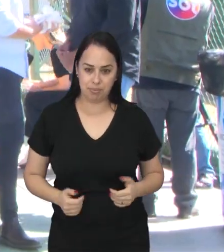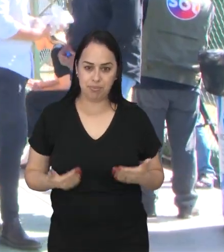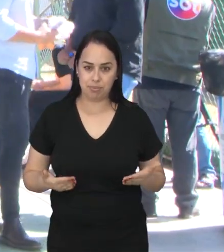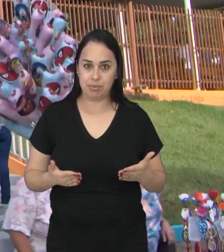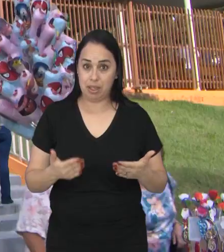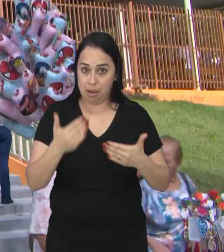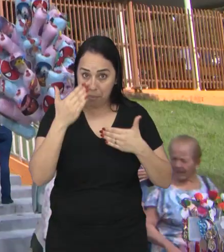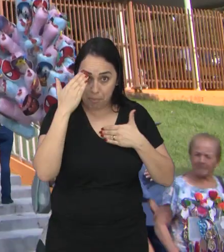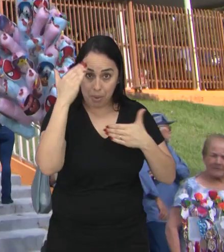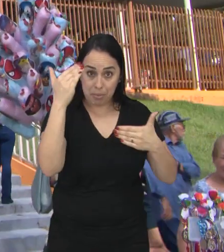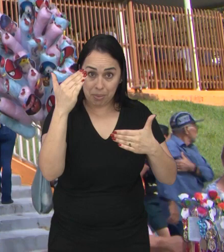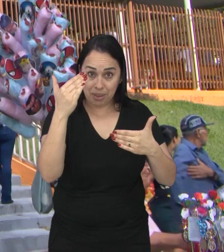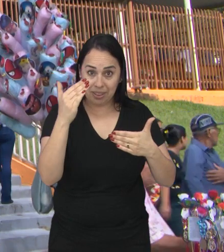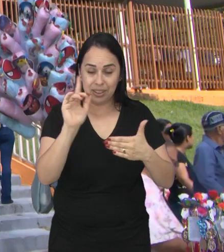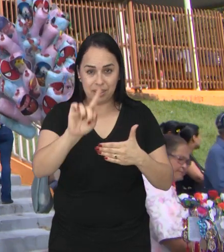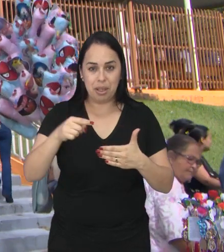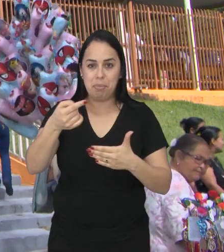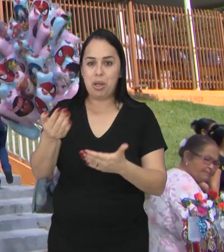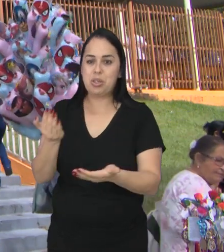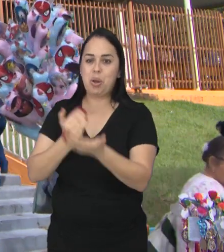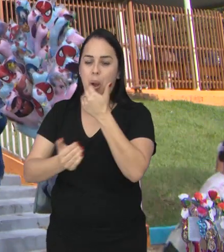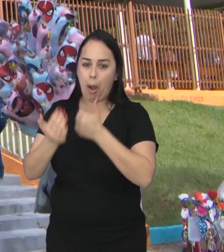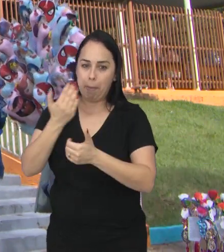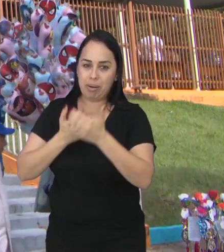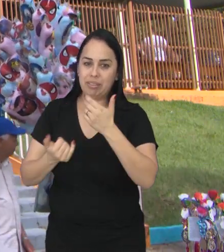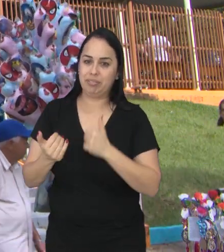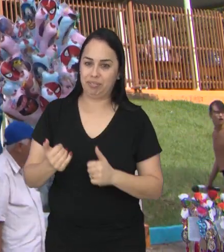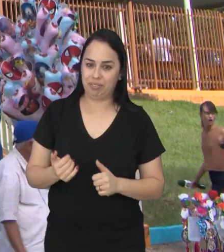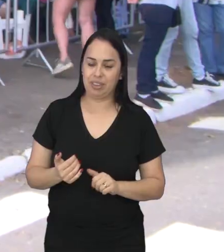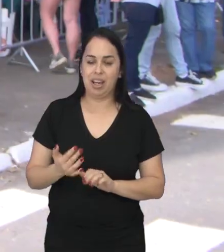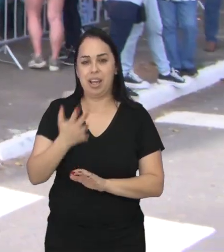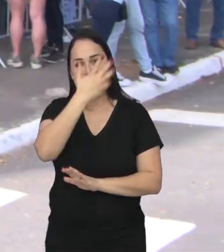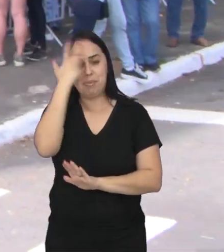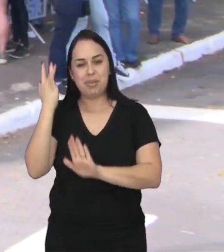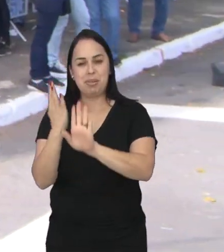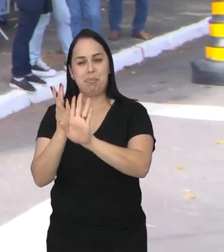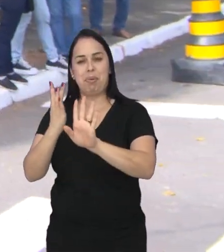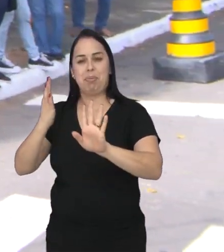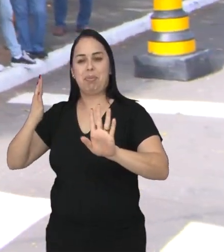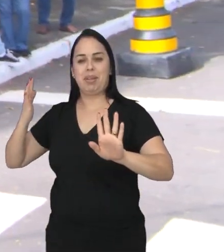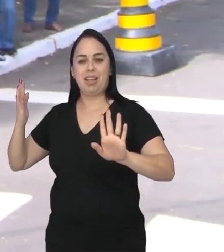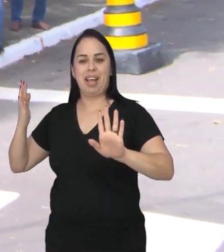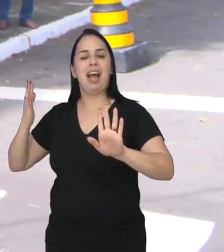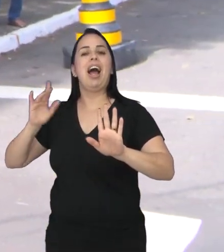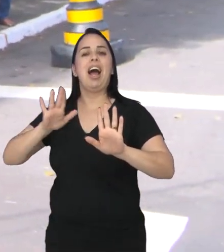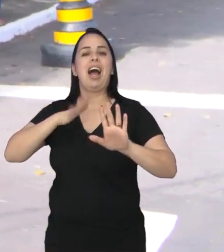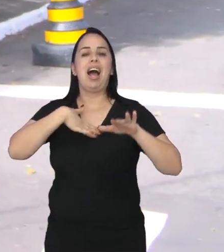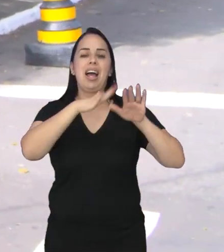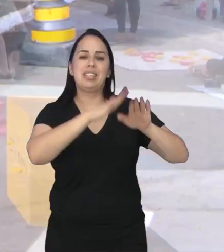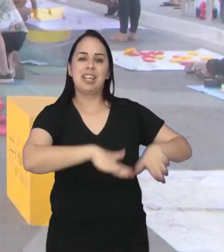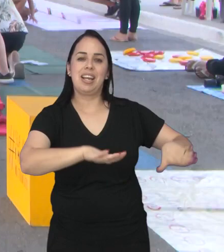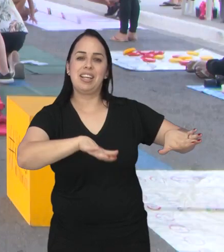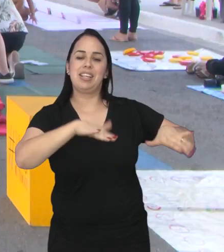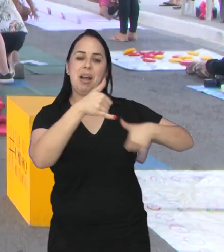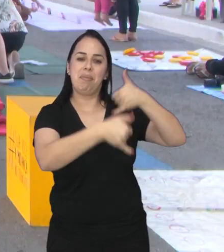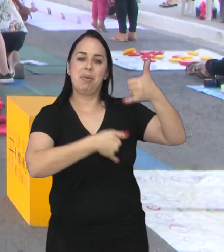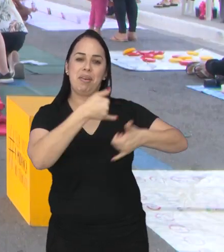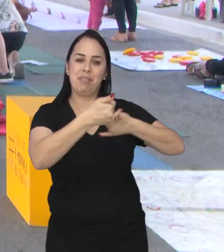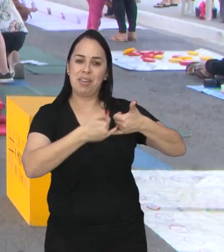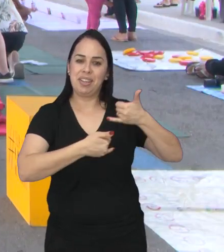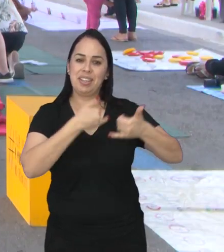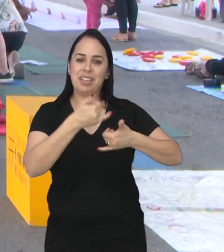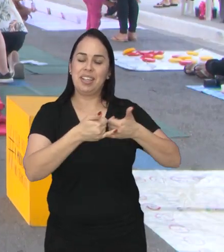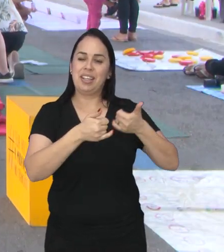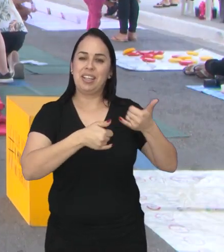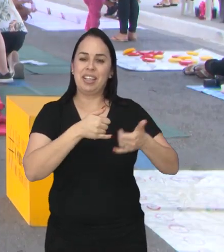esses trabalhadores depois de agradecer é hora do banquete enquanto os pais aguardavam na fila a criançada